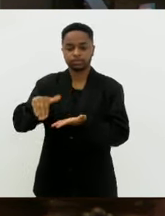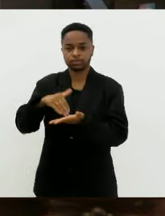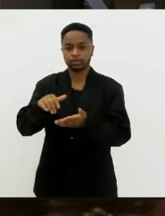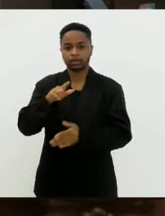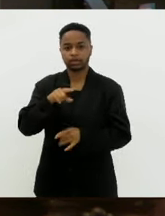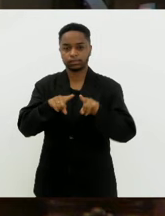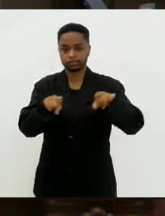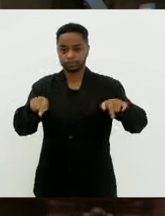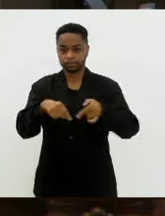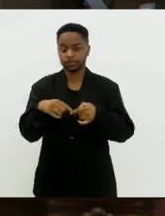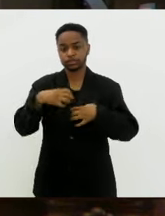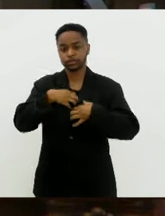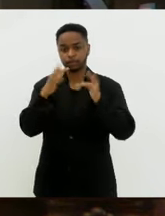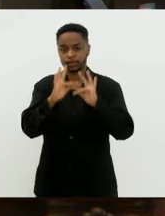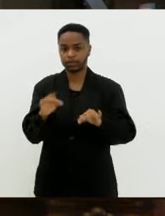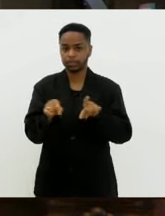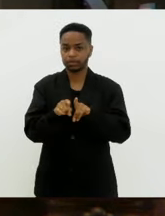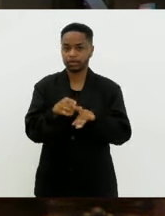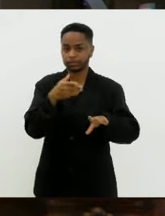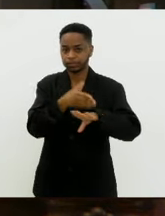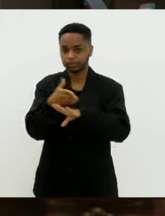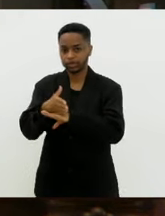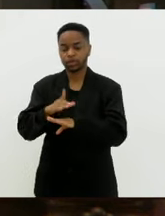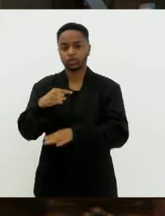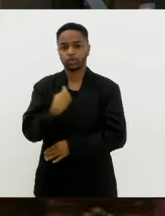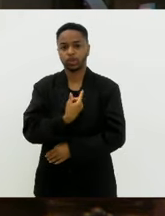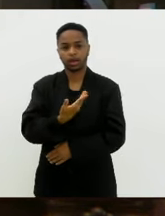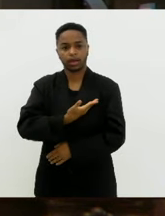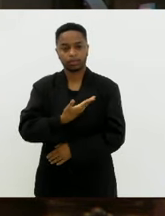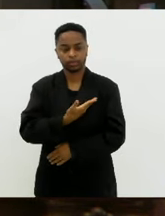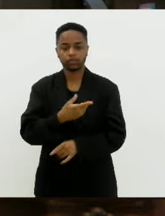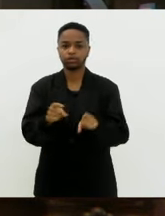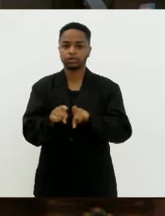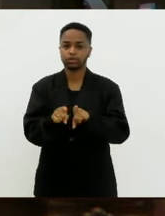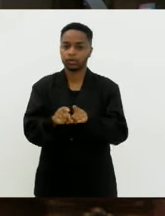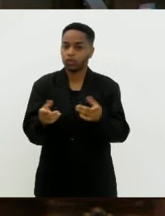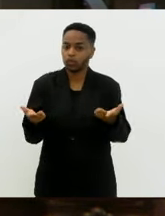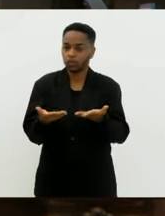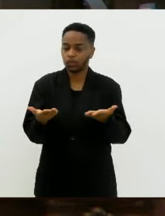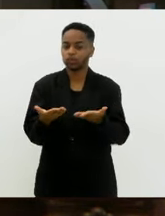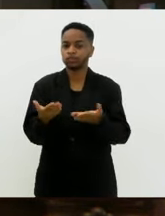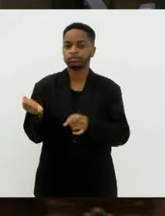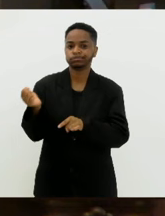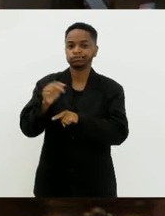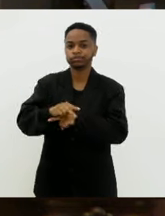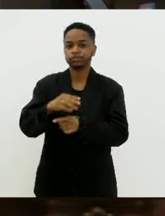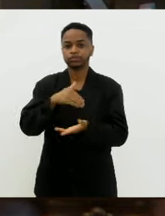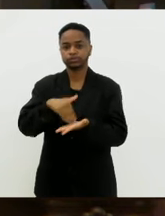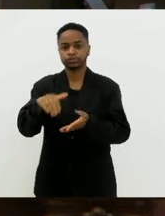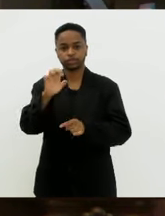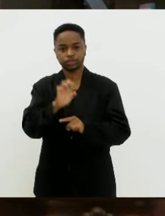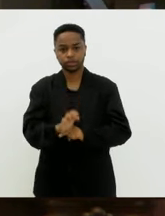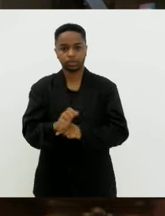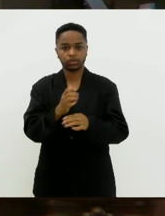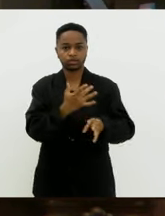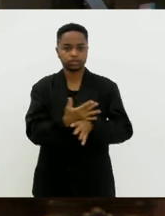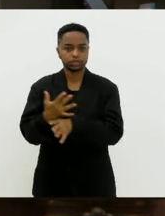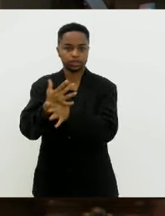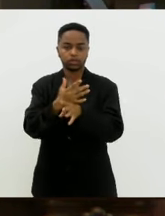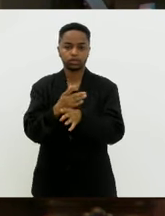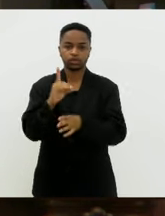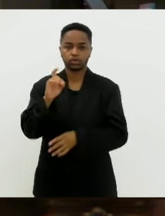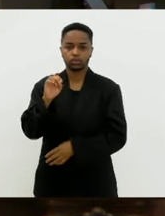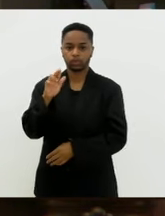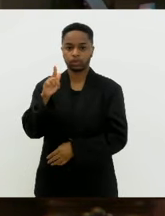com a tua presença aqui também. Nosso querido amigo, também hoje ocupando o cargo de secretário de Estado das Cidades, deputado Douglas Ruas.